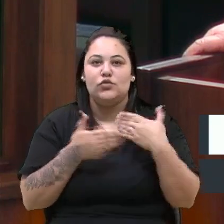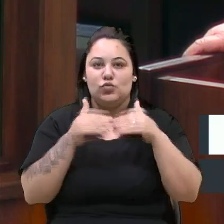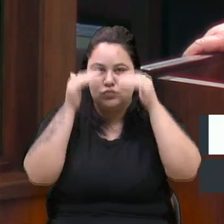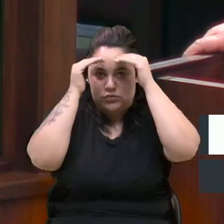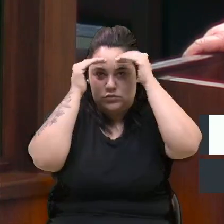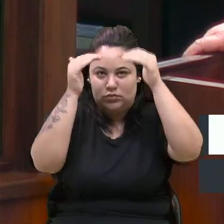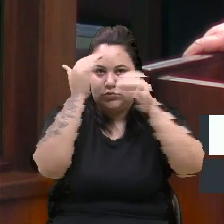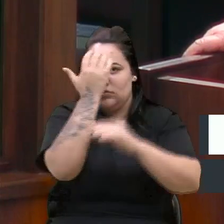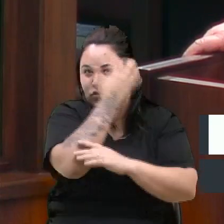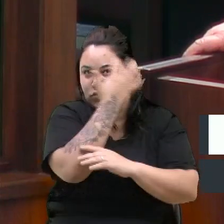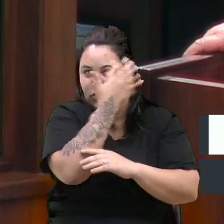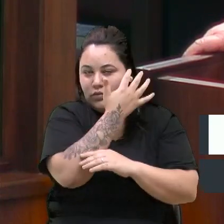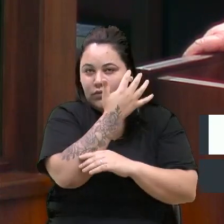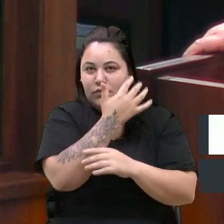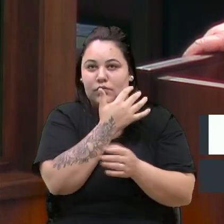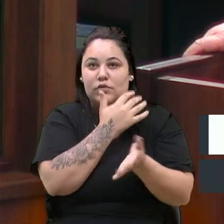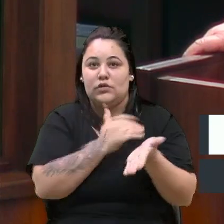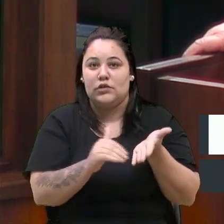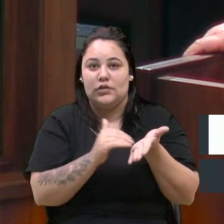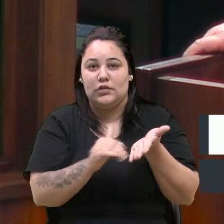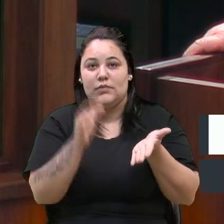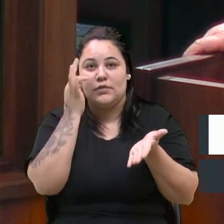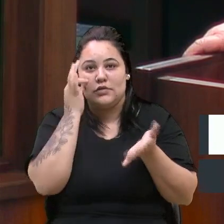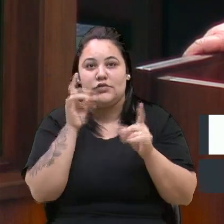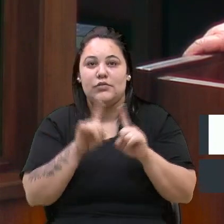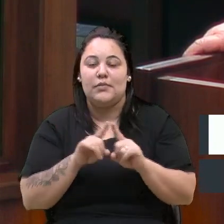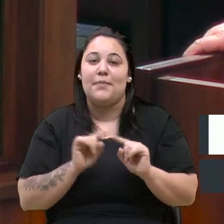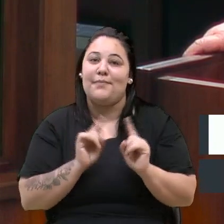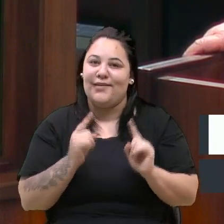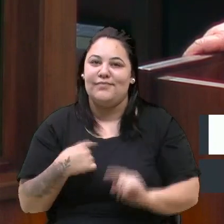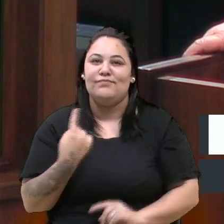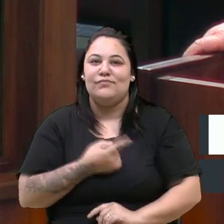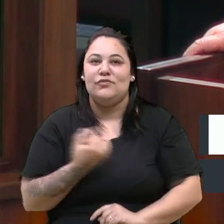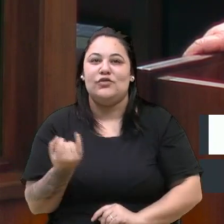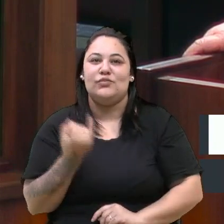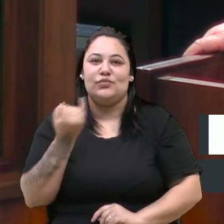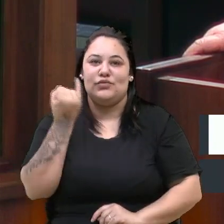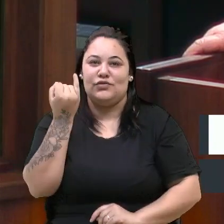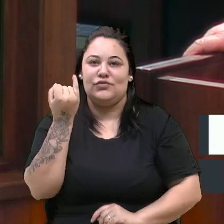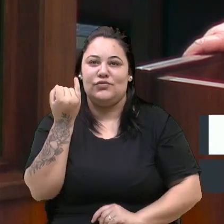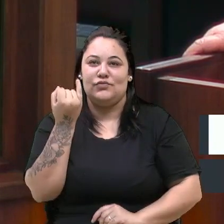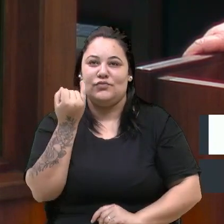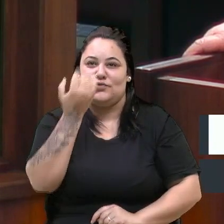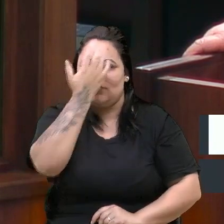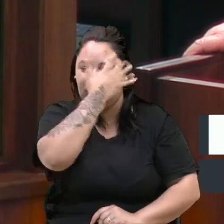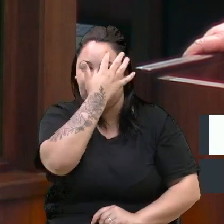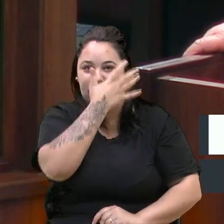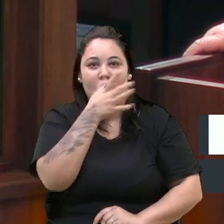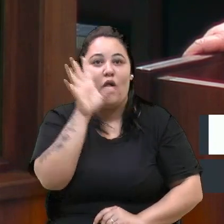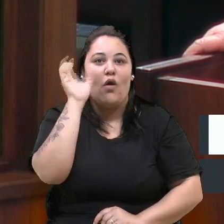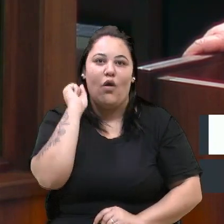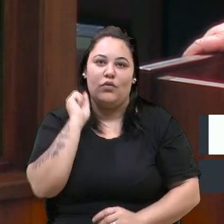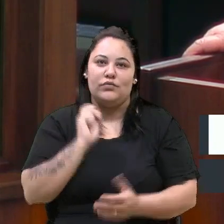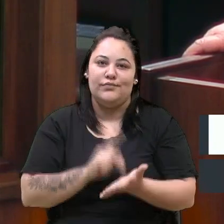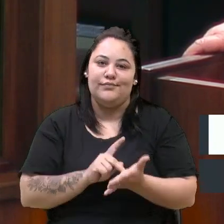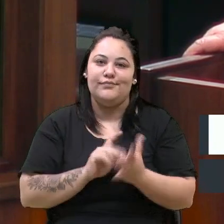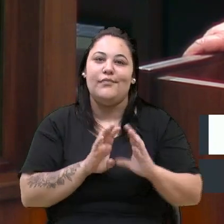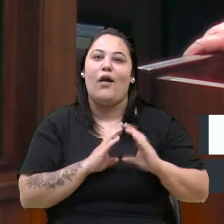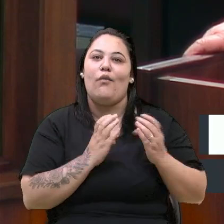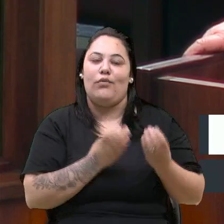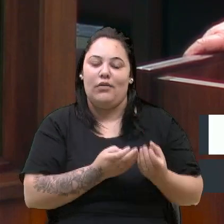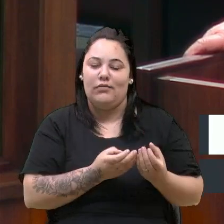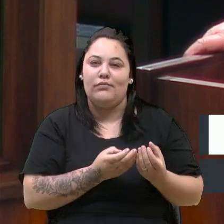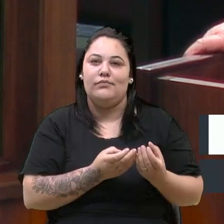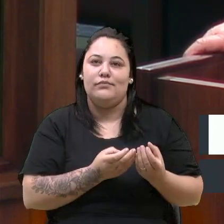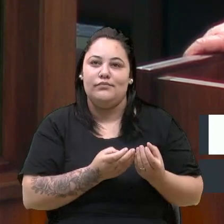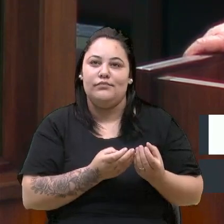aos secretários que estavam presentes, mas para nós é importante que o prefeito ouça a comunidade. Então, o que foi